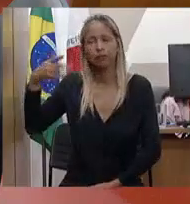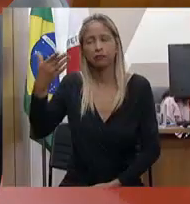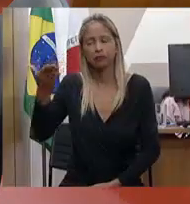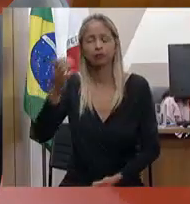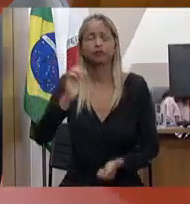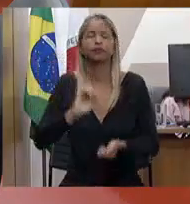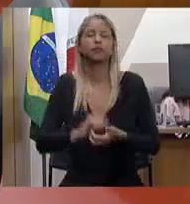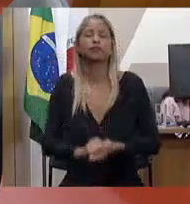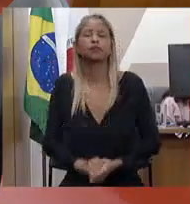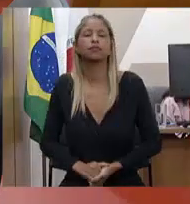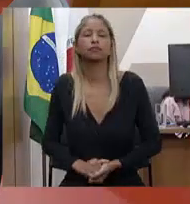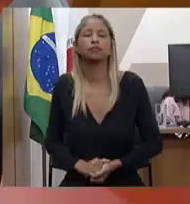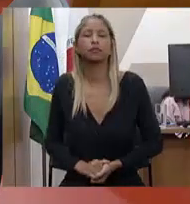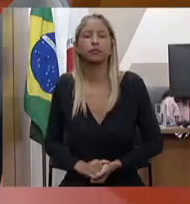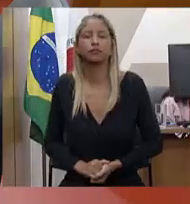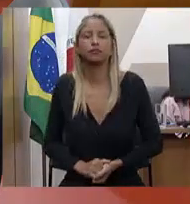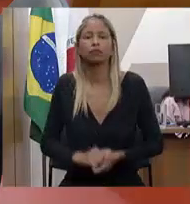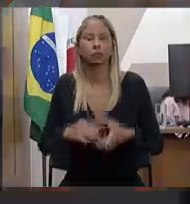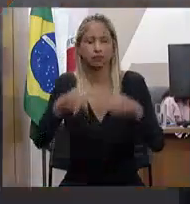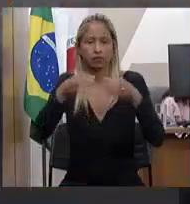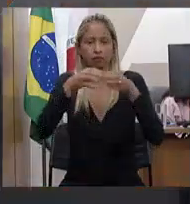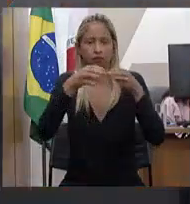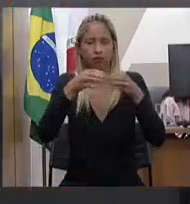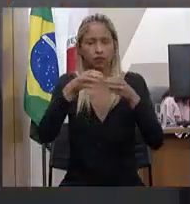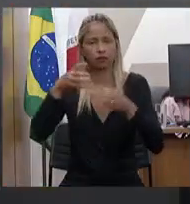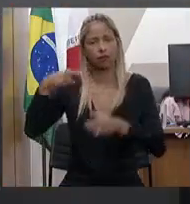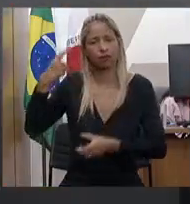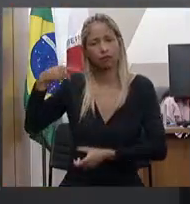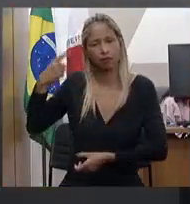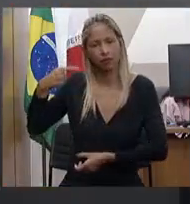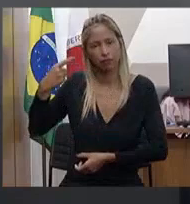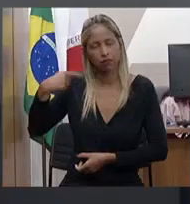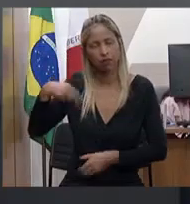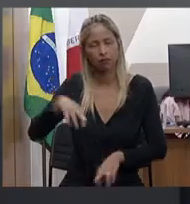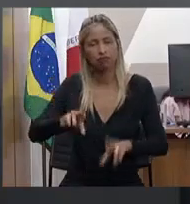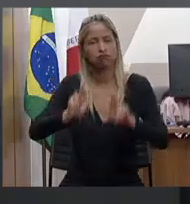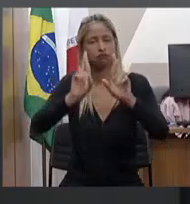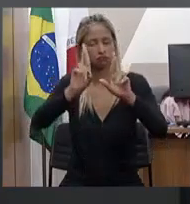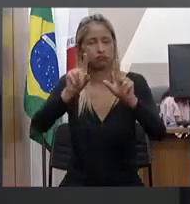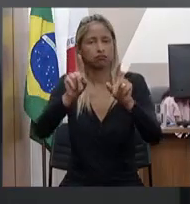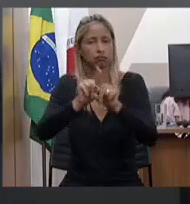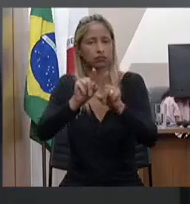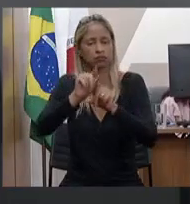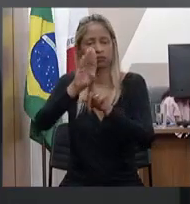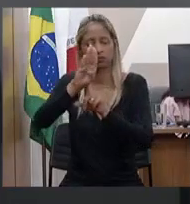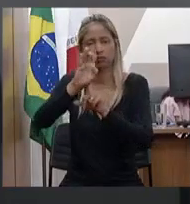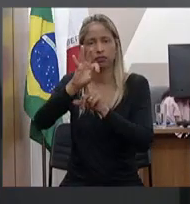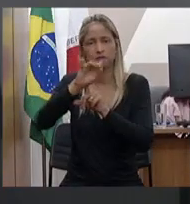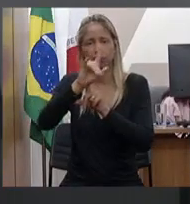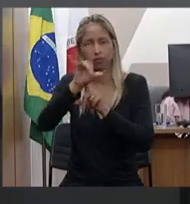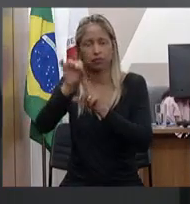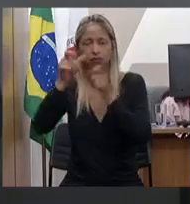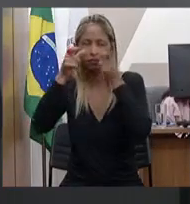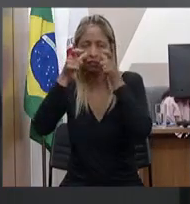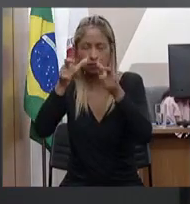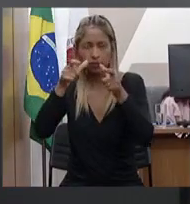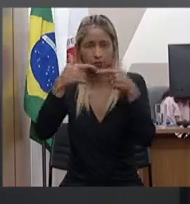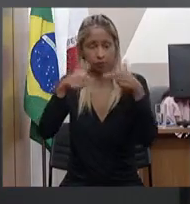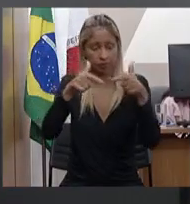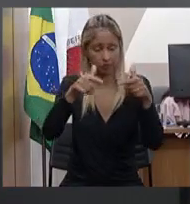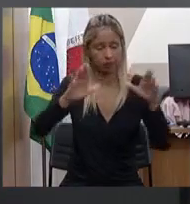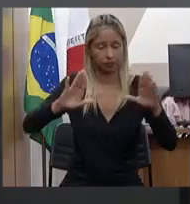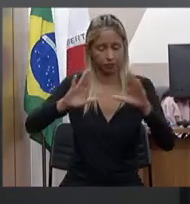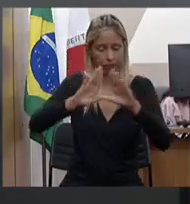Silva a esta comissão ao Deputado Betão que representa aí os interesses dos trabalhadores nessa casa